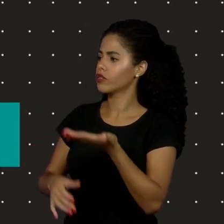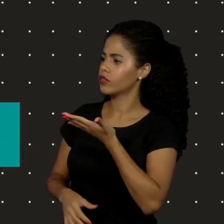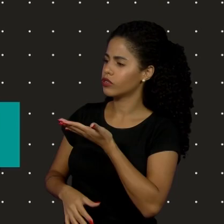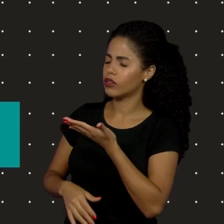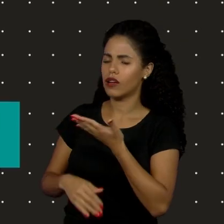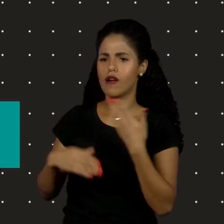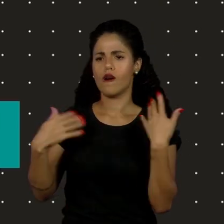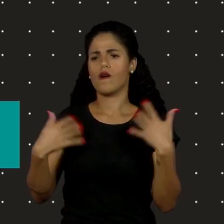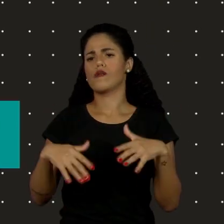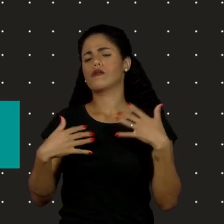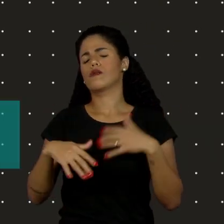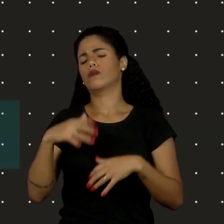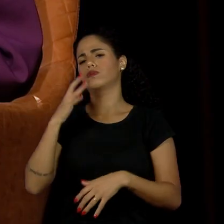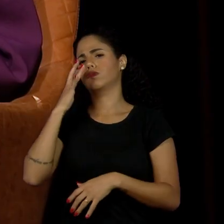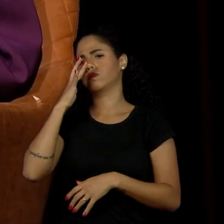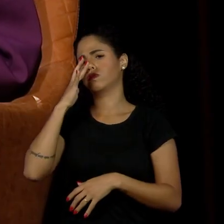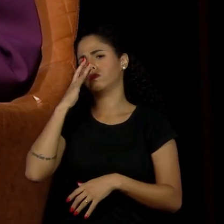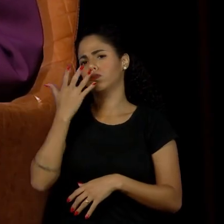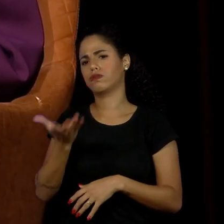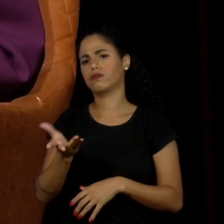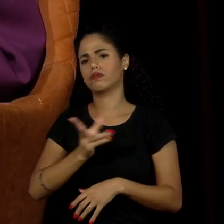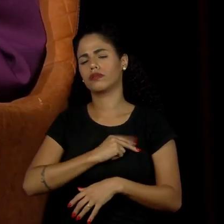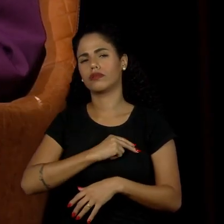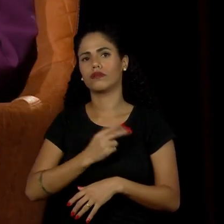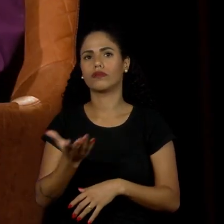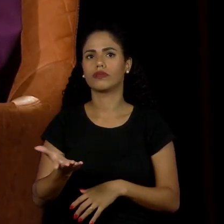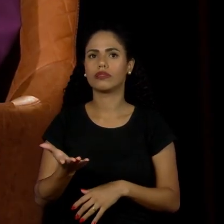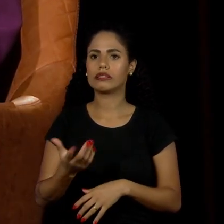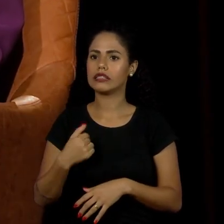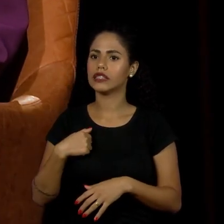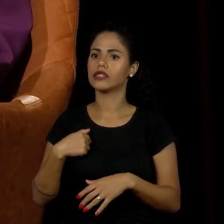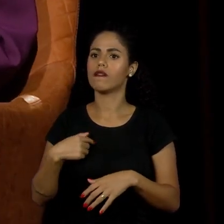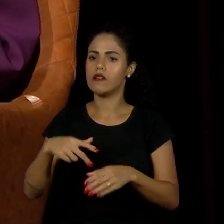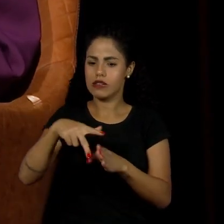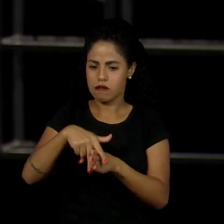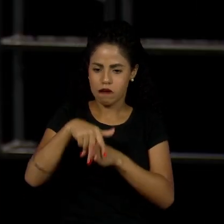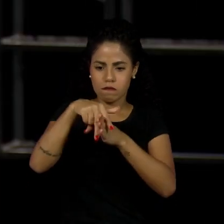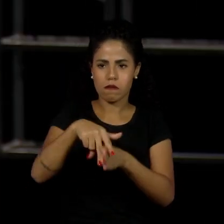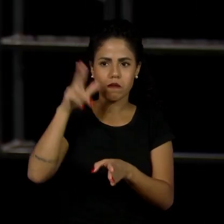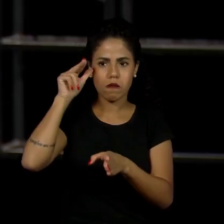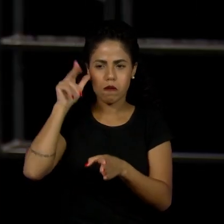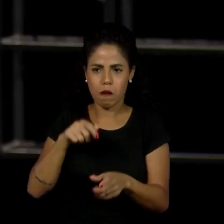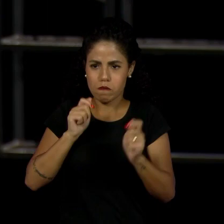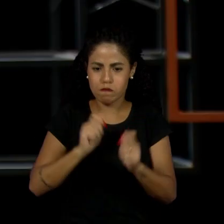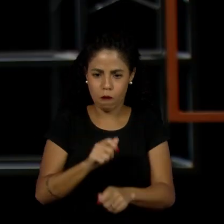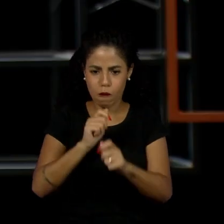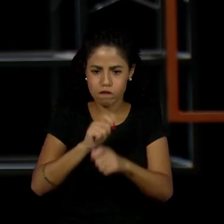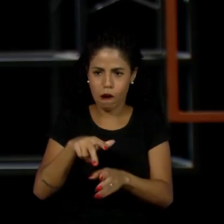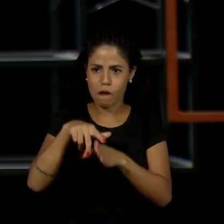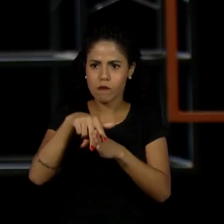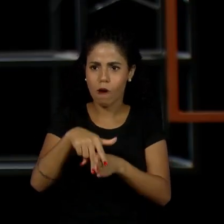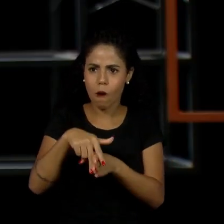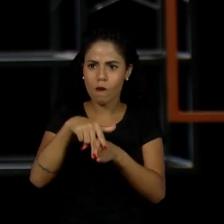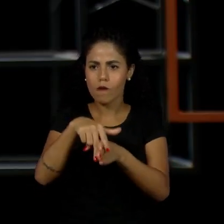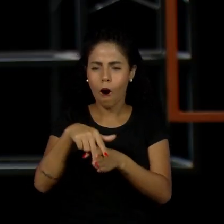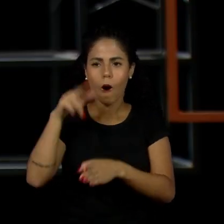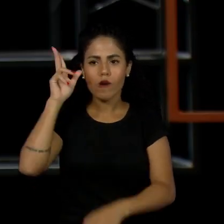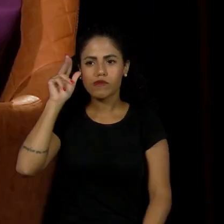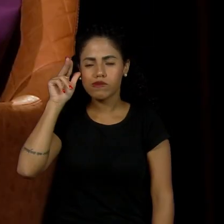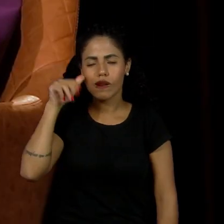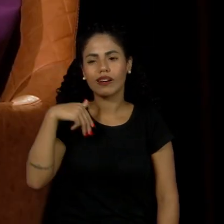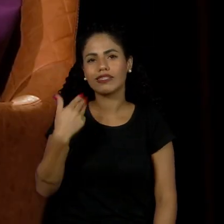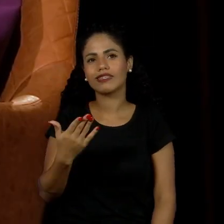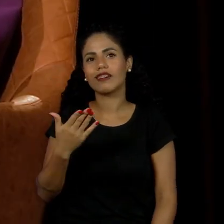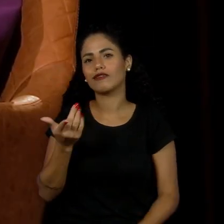coisa extraordinária. Tanto que ela dizia, segura, meu filho. Eu estou segurando, não tem problema, eu estou